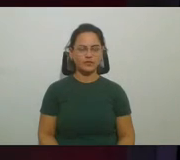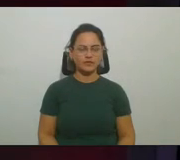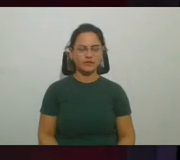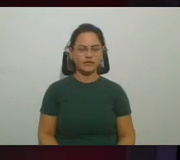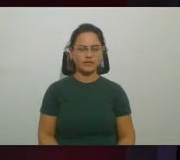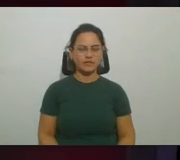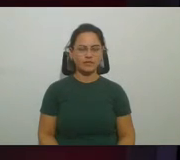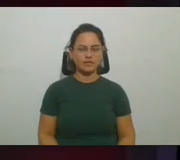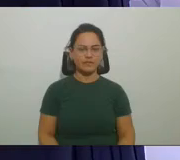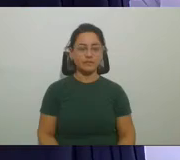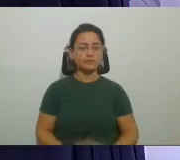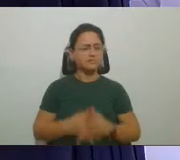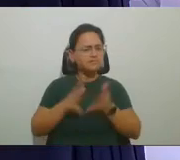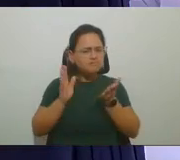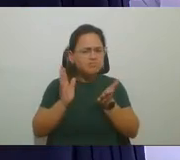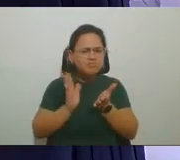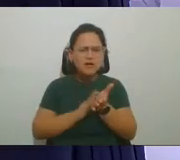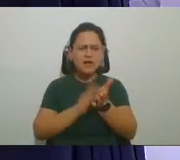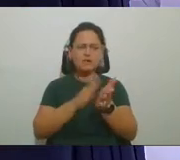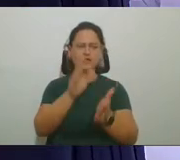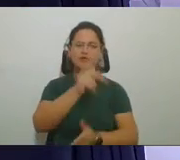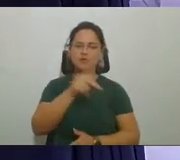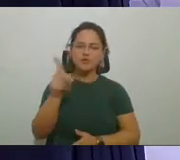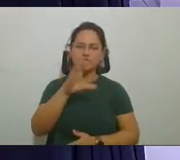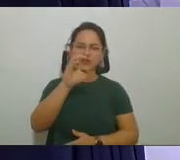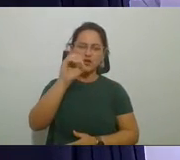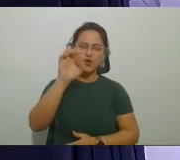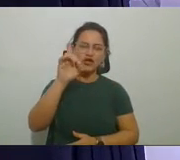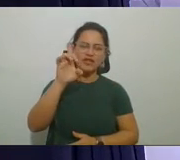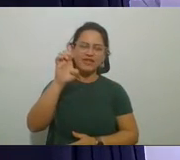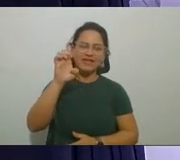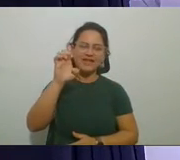Parabéns, parabéns, professora Odete.